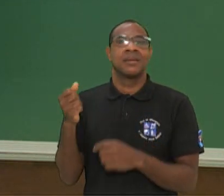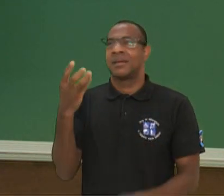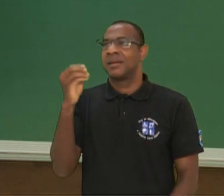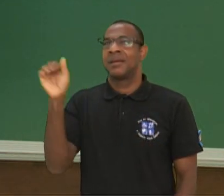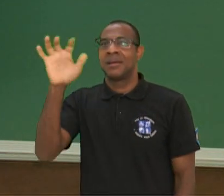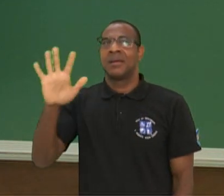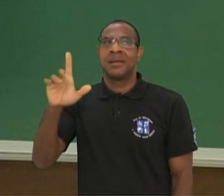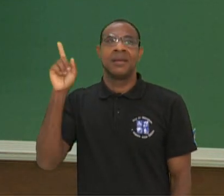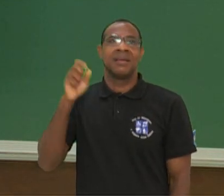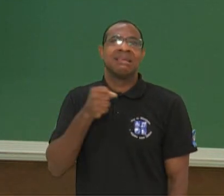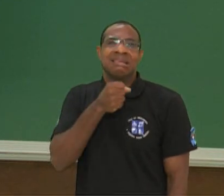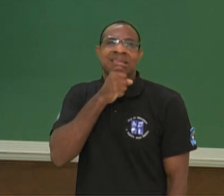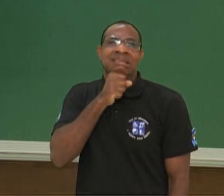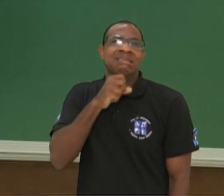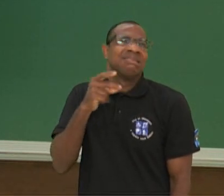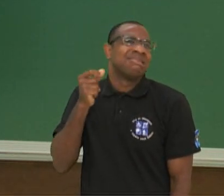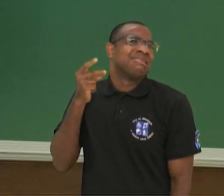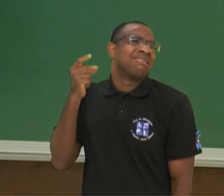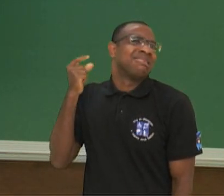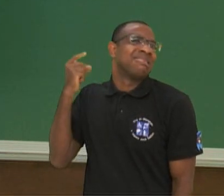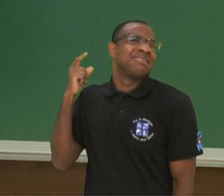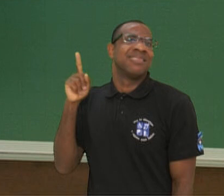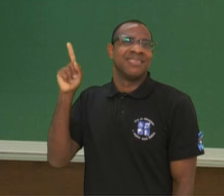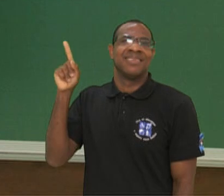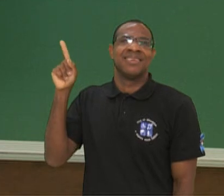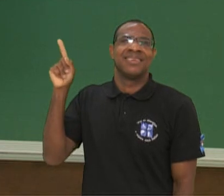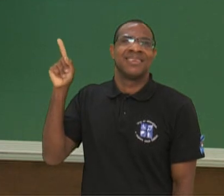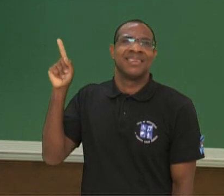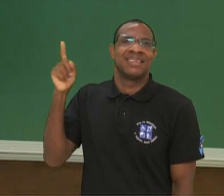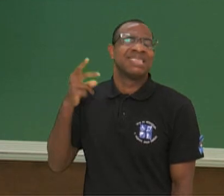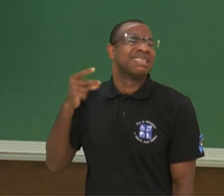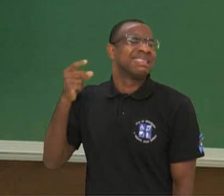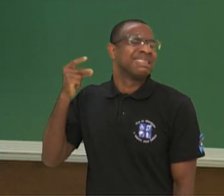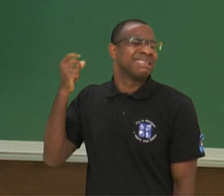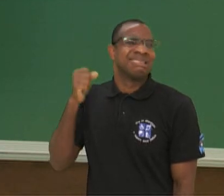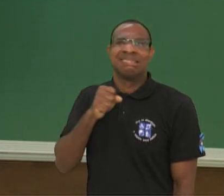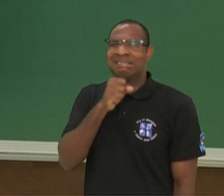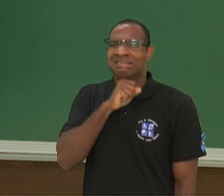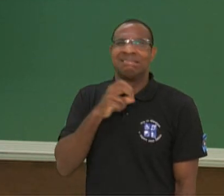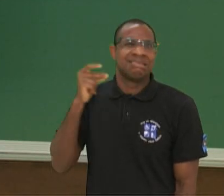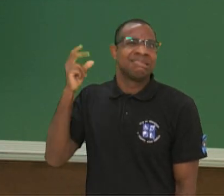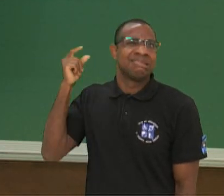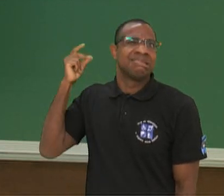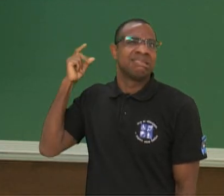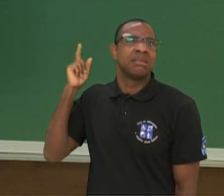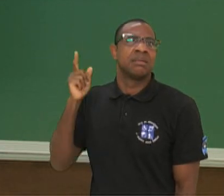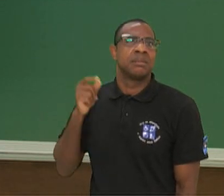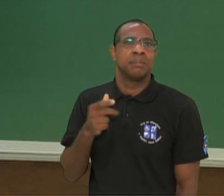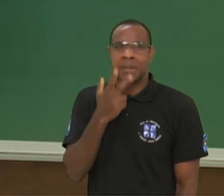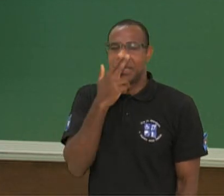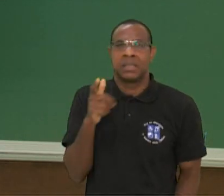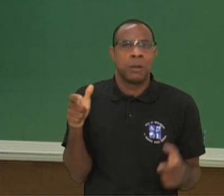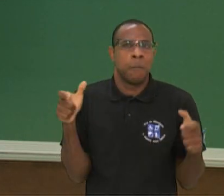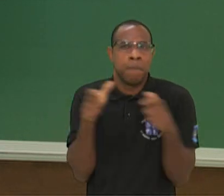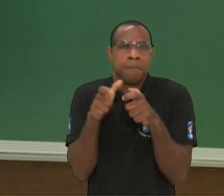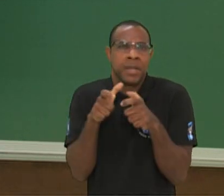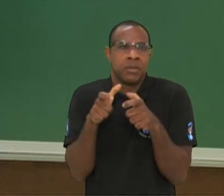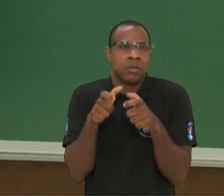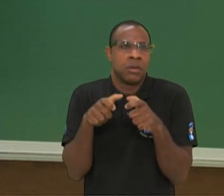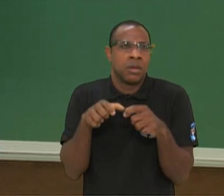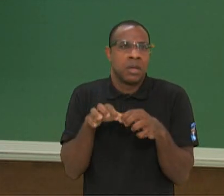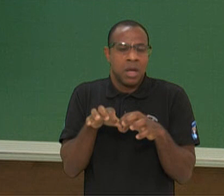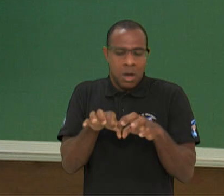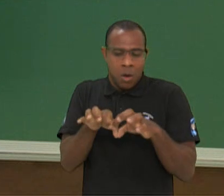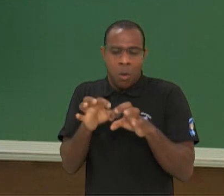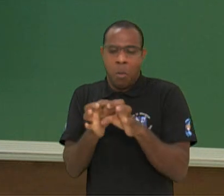parecida, inclusive, com uma raquete de badminton, né? Então, ela parece que tem um espaço menor aqui e com cabo mais